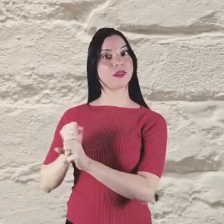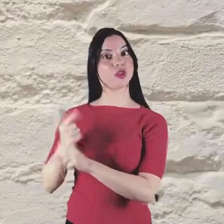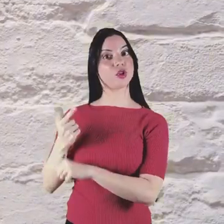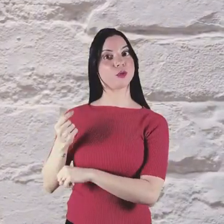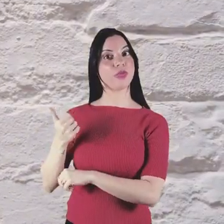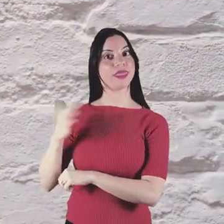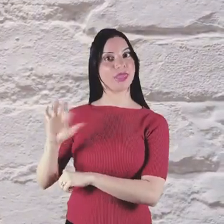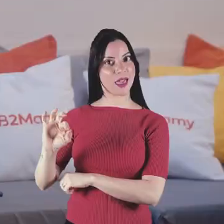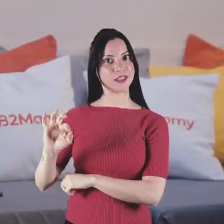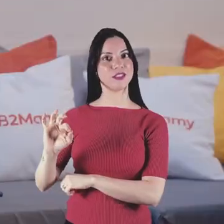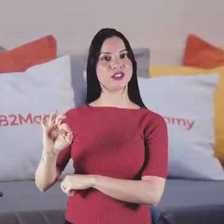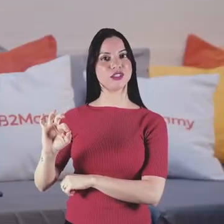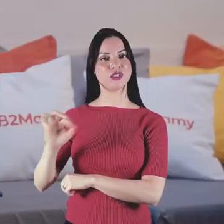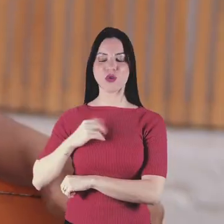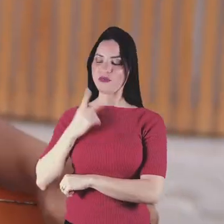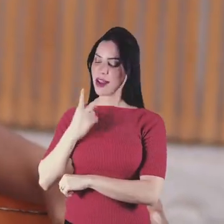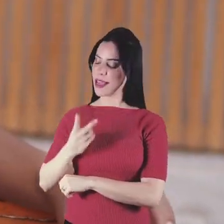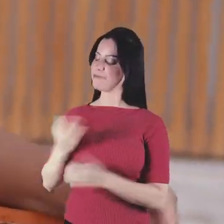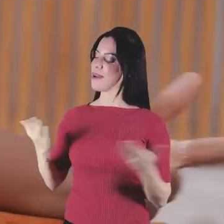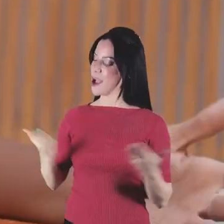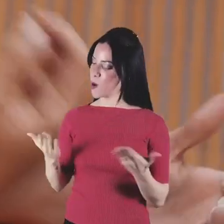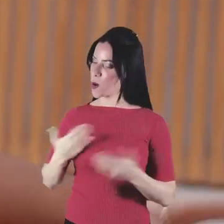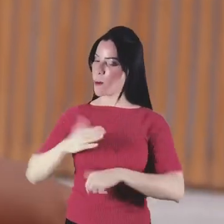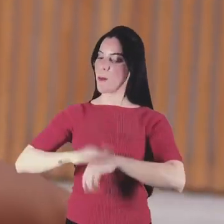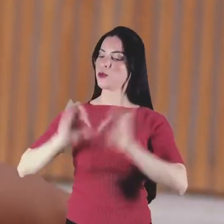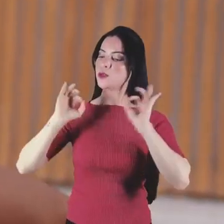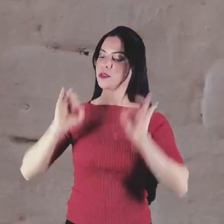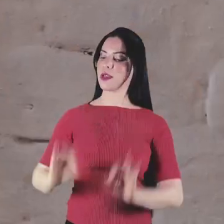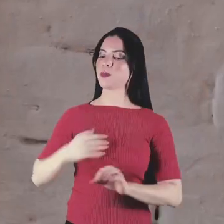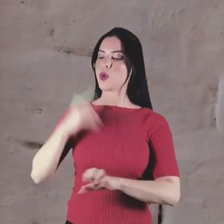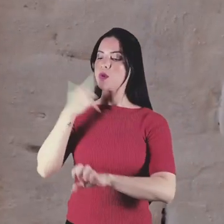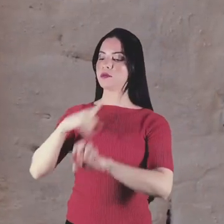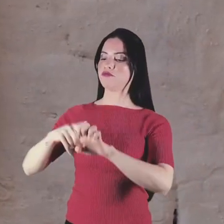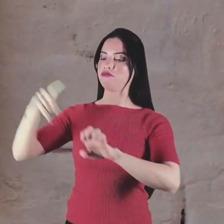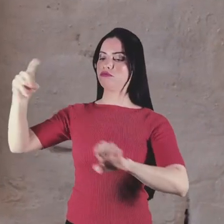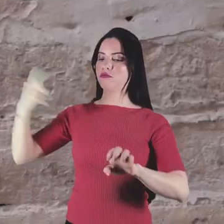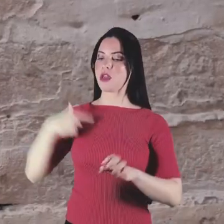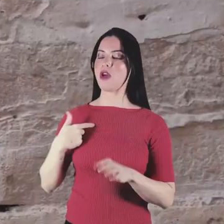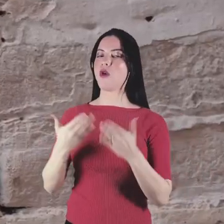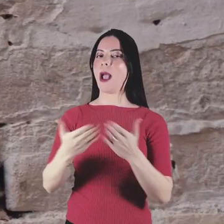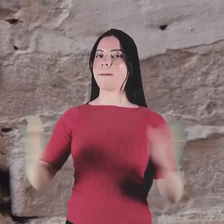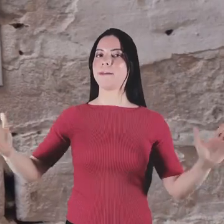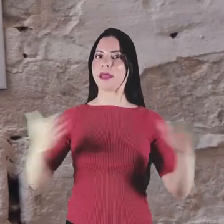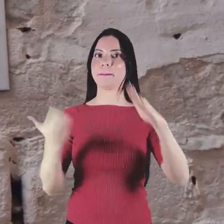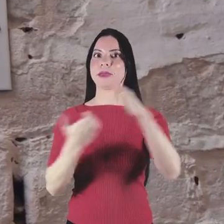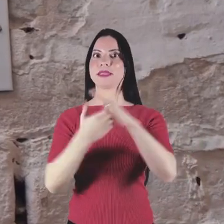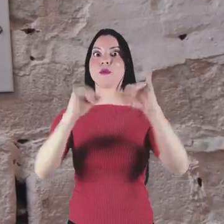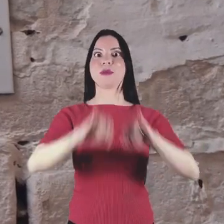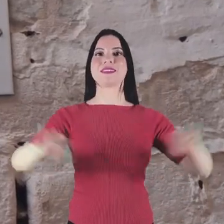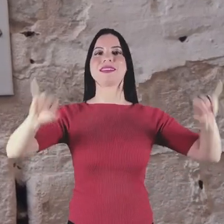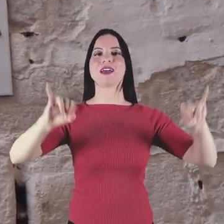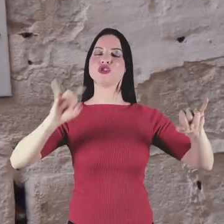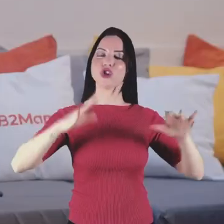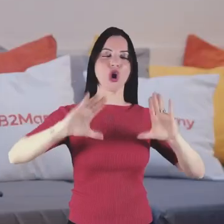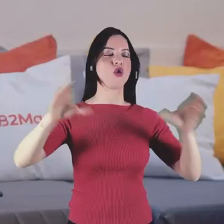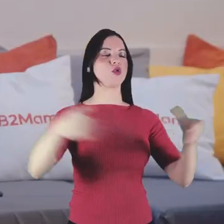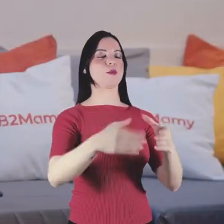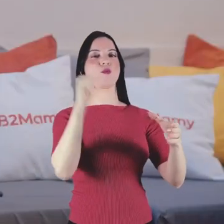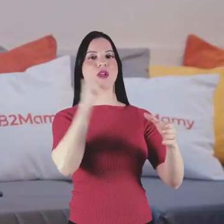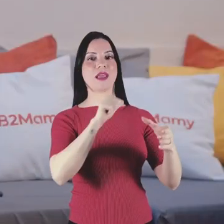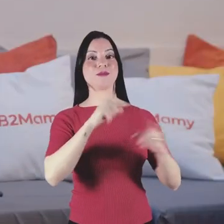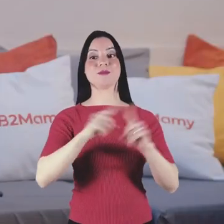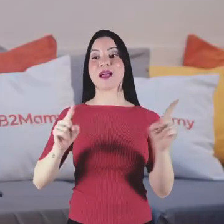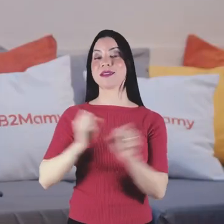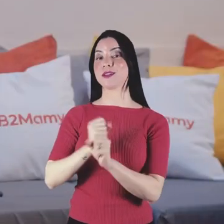Em 2010, eu falo, cara, tá na hora de eu empreender. Eu abri uma agência de publicidade só com mulheres. Só